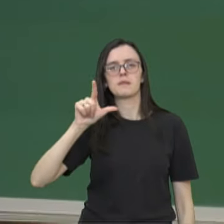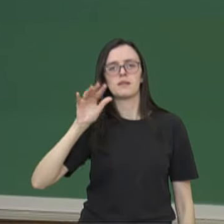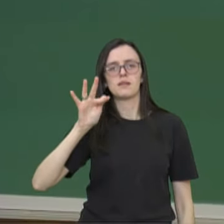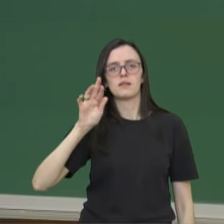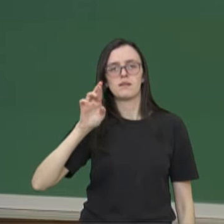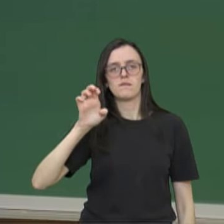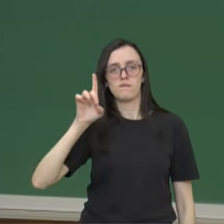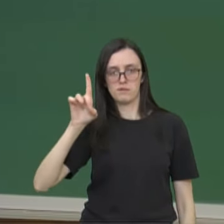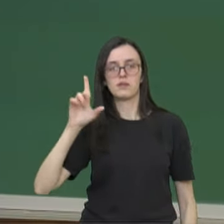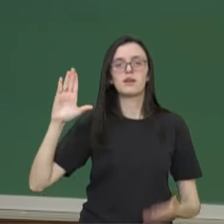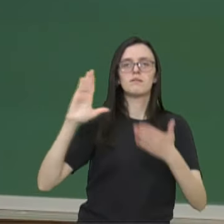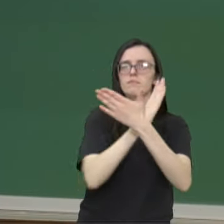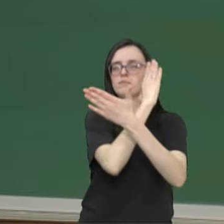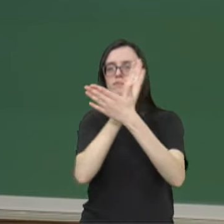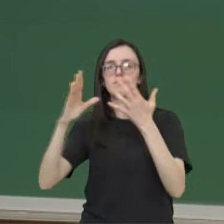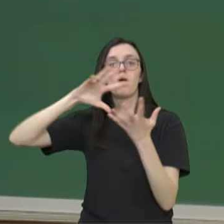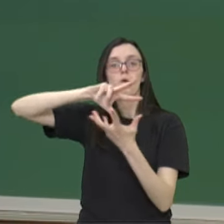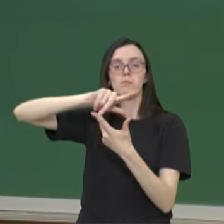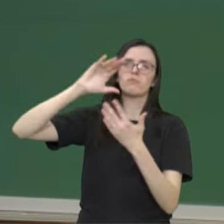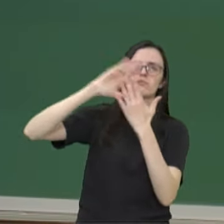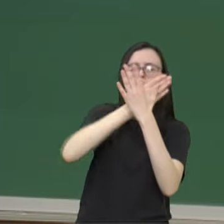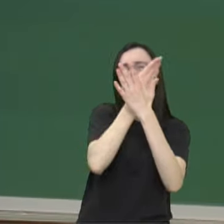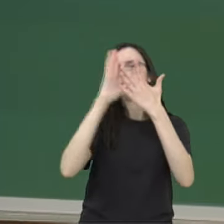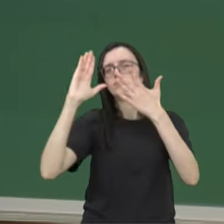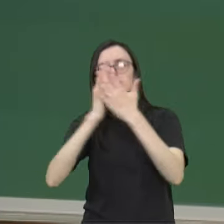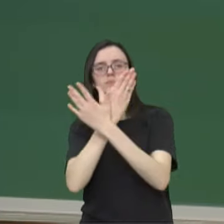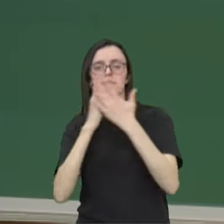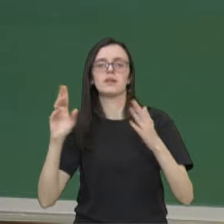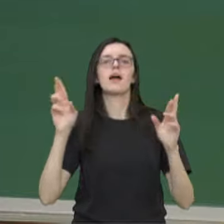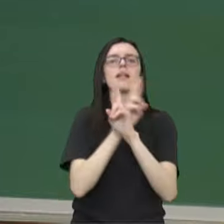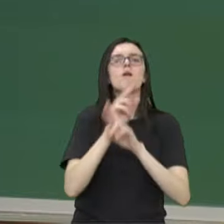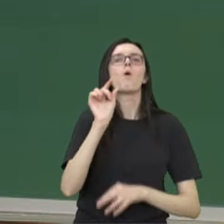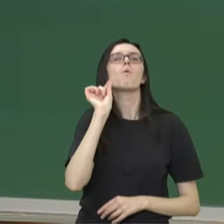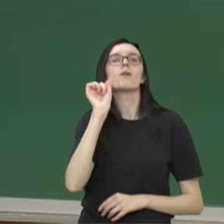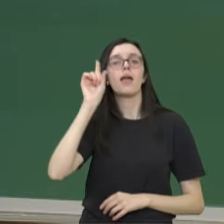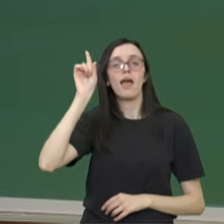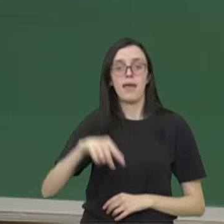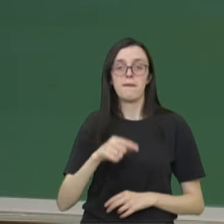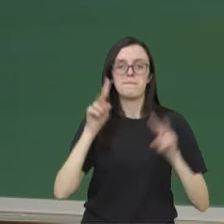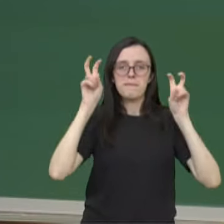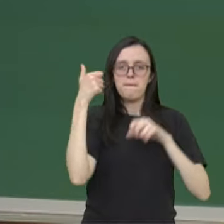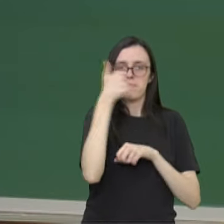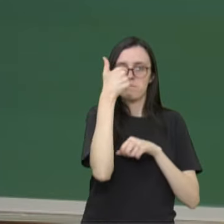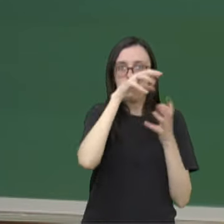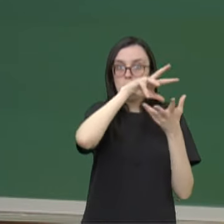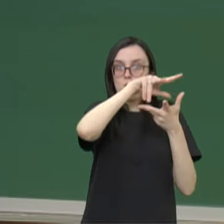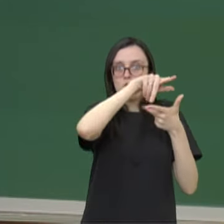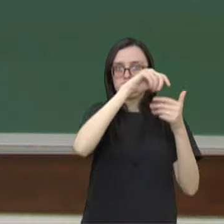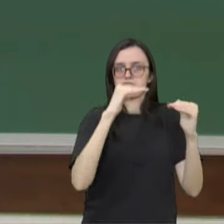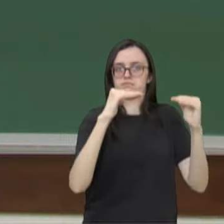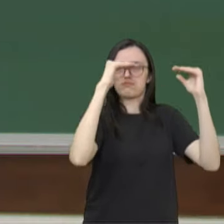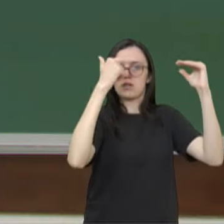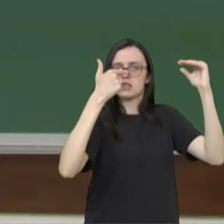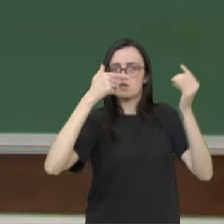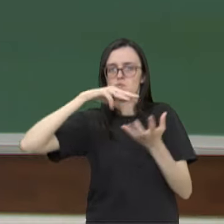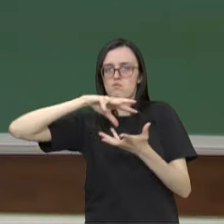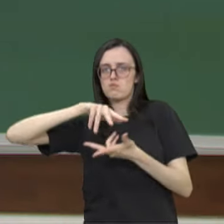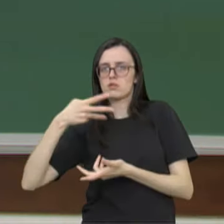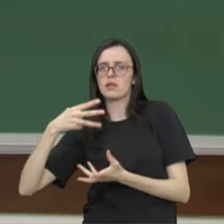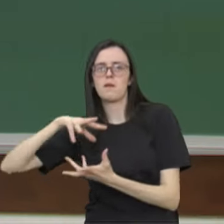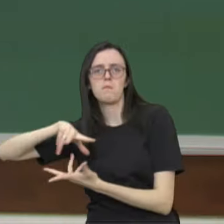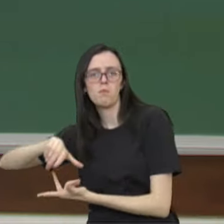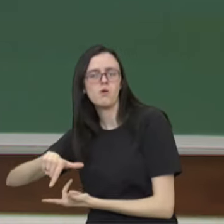que dividiu o mundo, fez uma divisão também relacionando essa questão do primeiro mundo, do segundo mundo e do terceiro mundo,